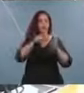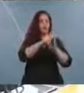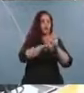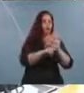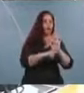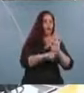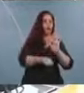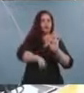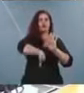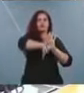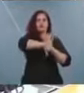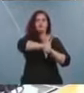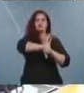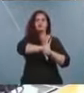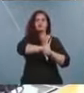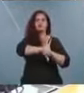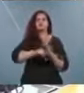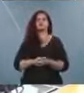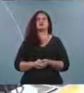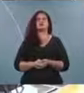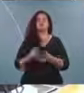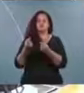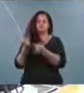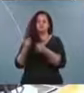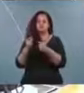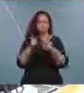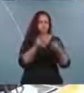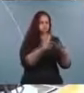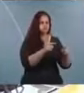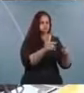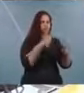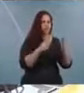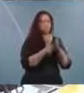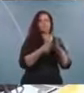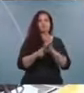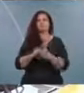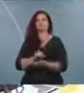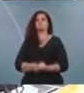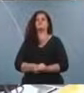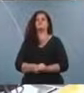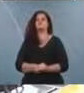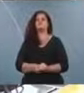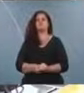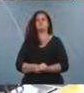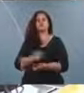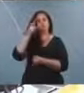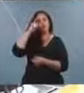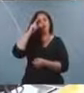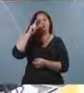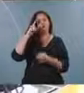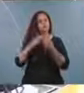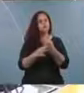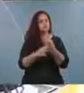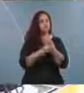crimes praticados e também de ameaças que, segundo dizem, comenta-se no ambiente da segurança pública,